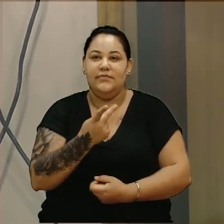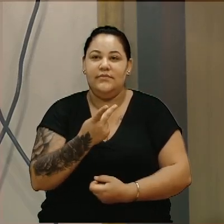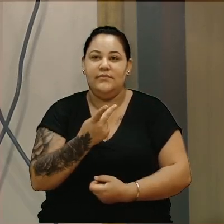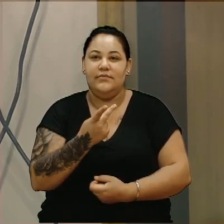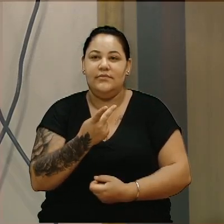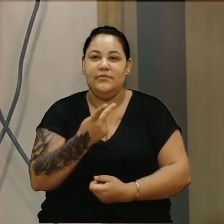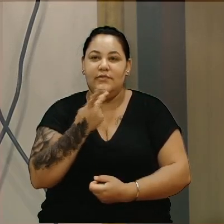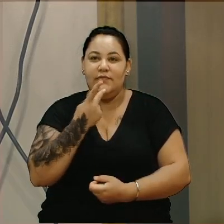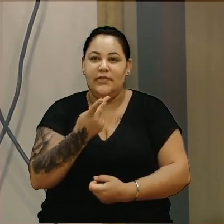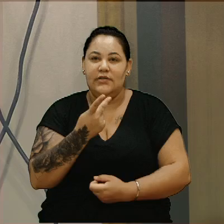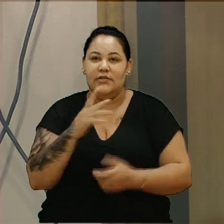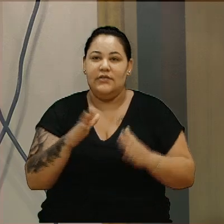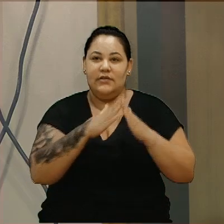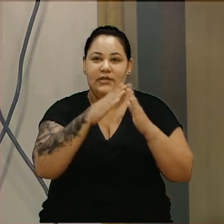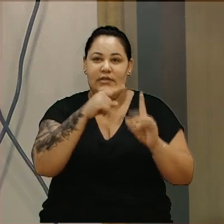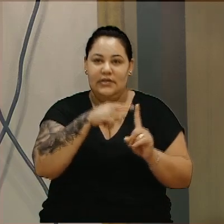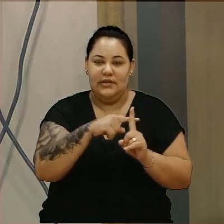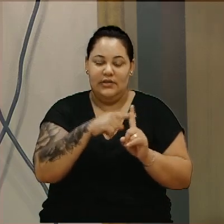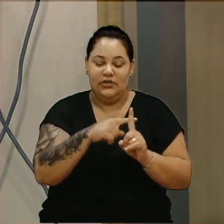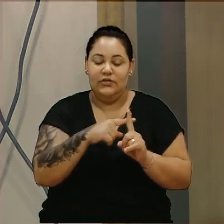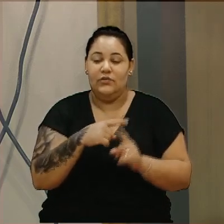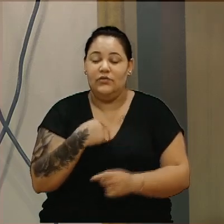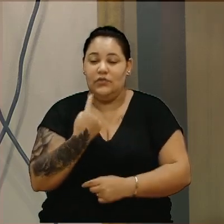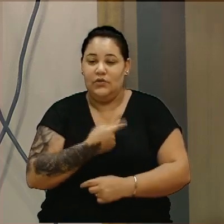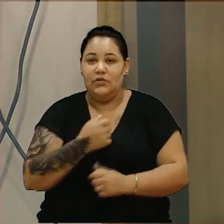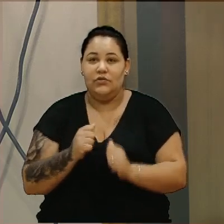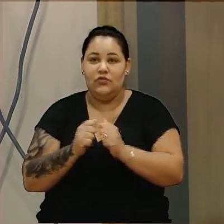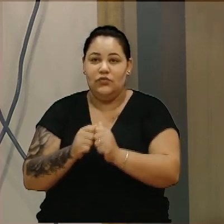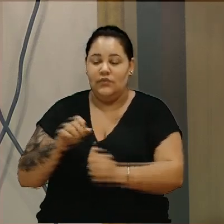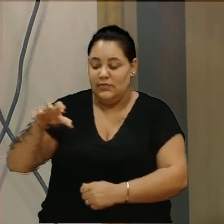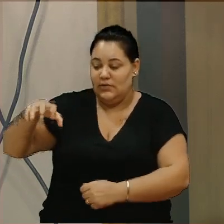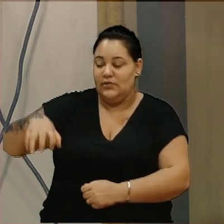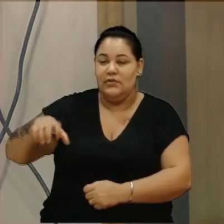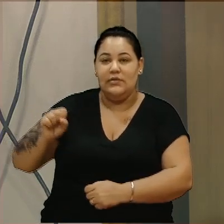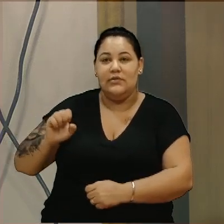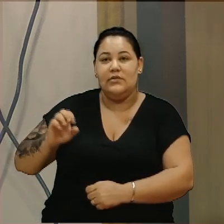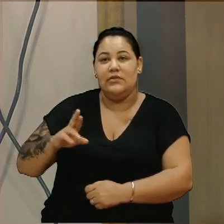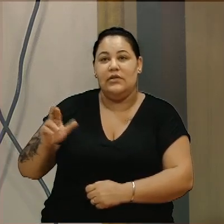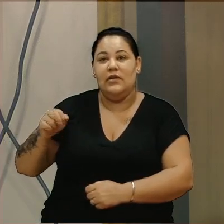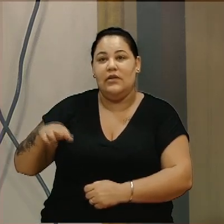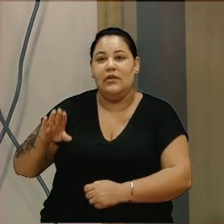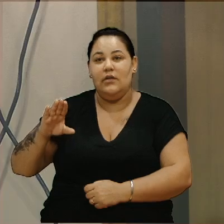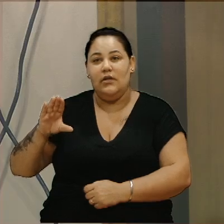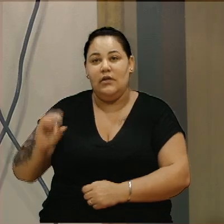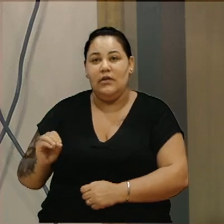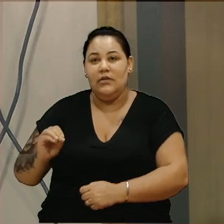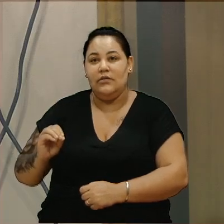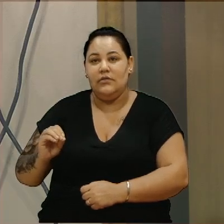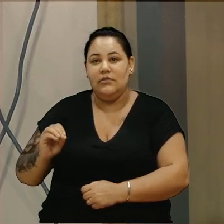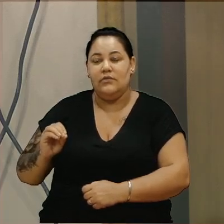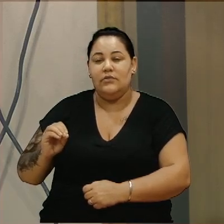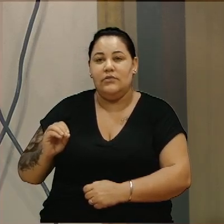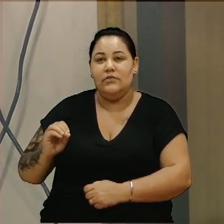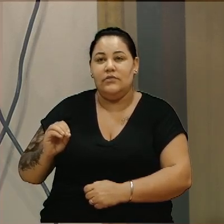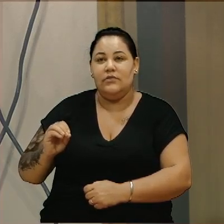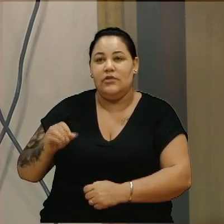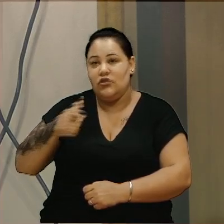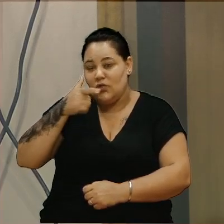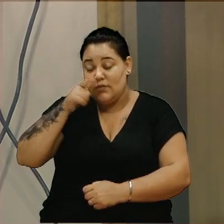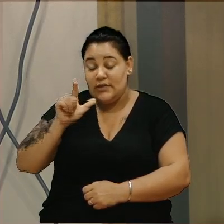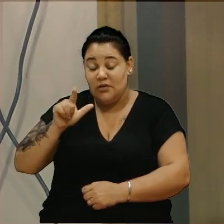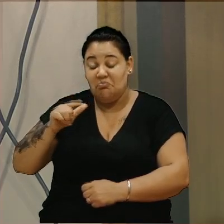contribuição das igrejas, né? Nós ali do nosso setor do Serrano e setor Fátima, ali a gente conseguiu uma carreta de